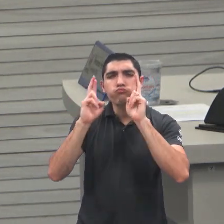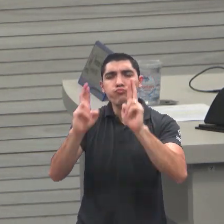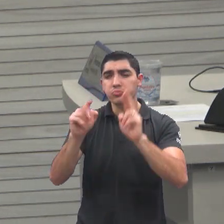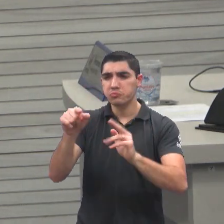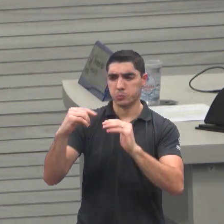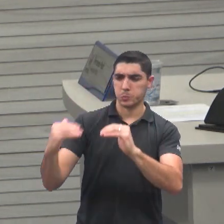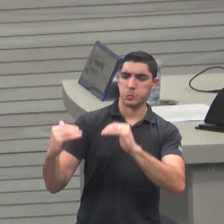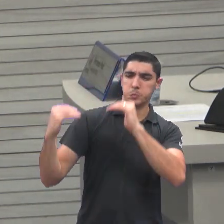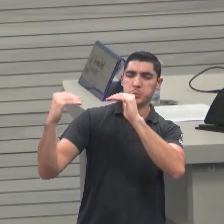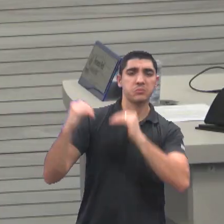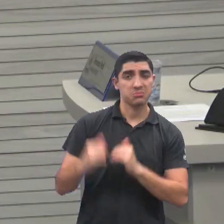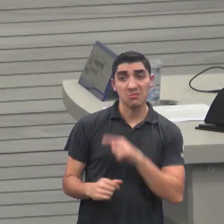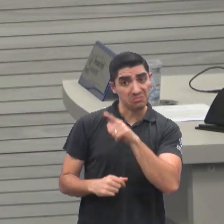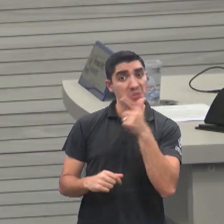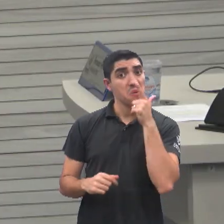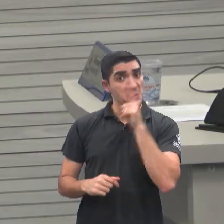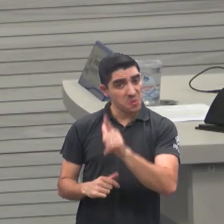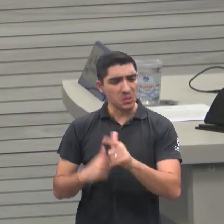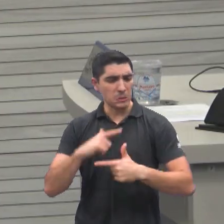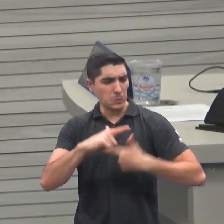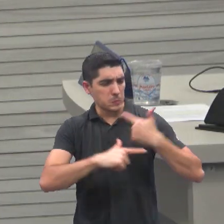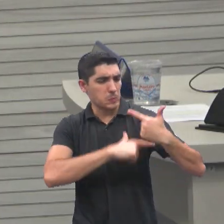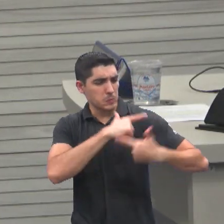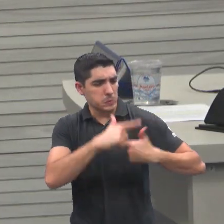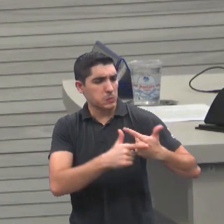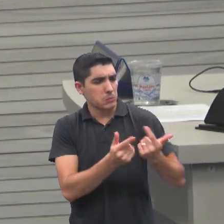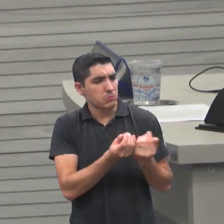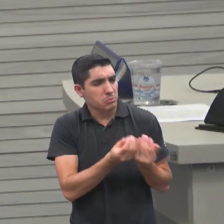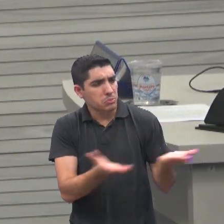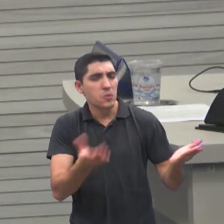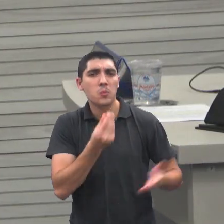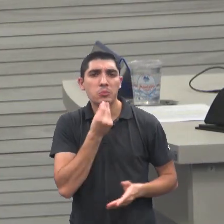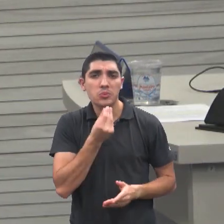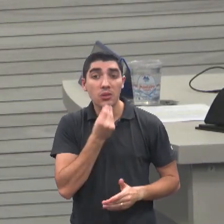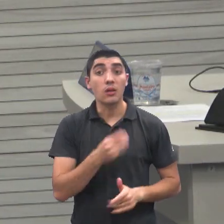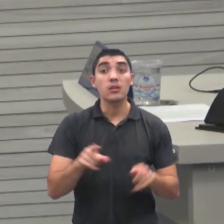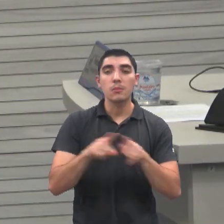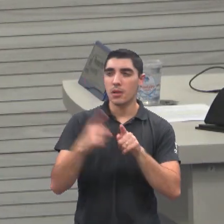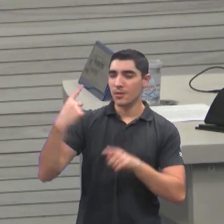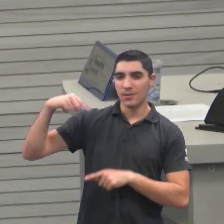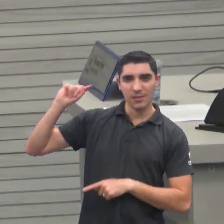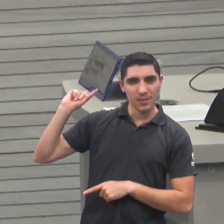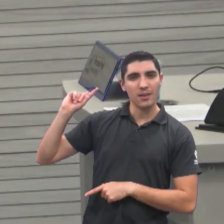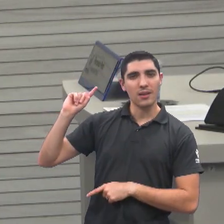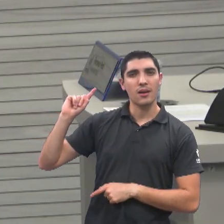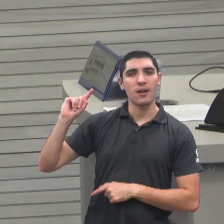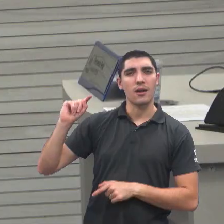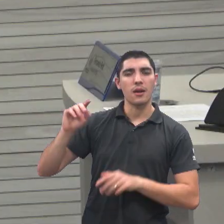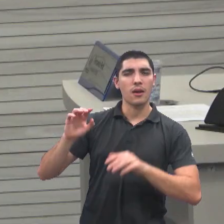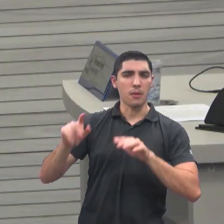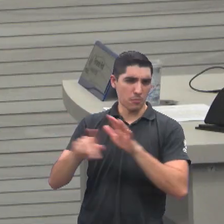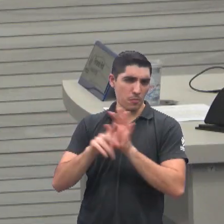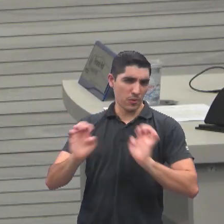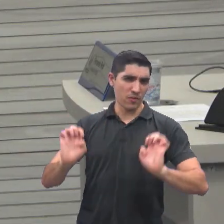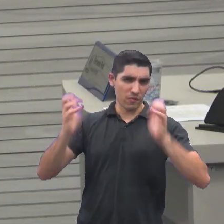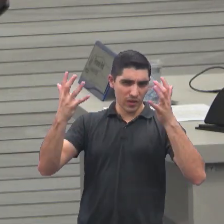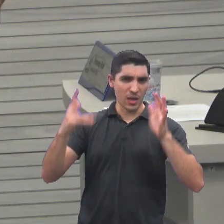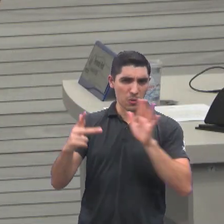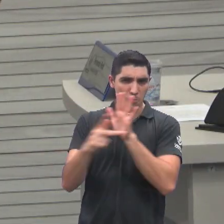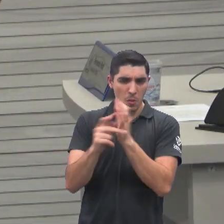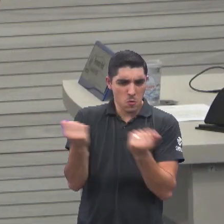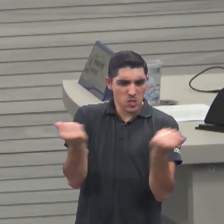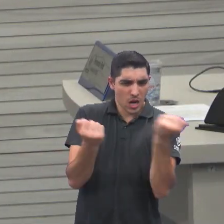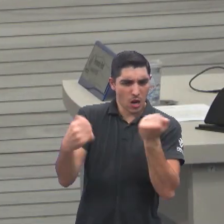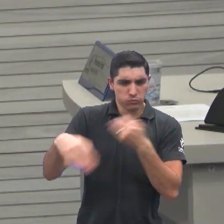trabalhar, abrir os espaços. Esteve até agora na última Stock Car, né, fazendo um trabalho muito bacana,